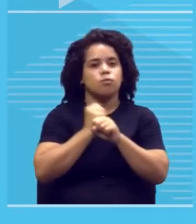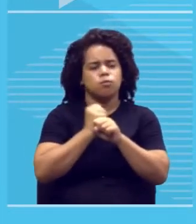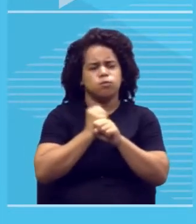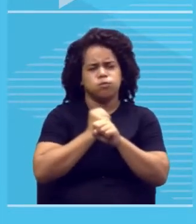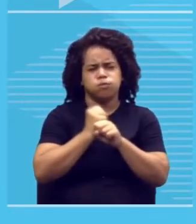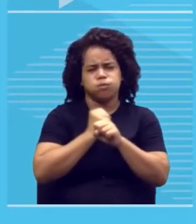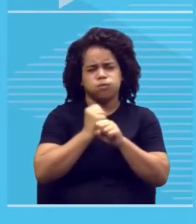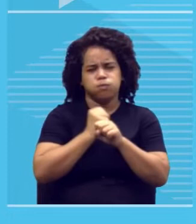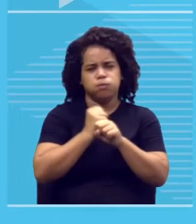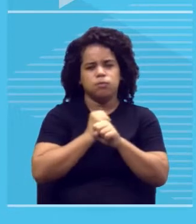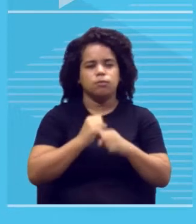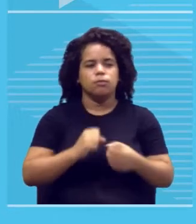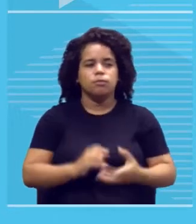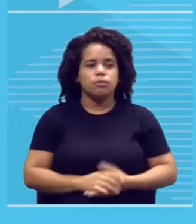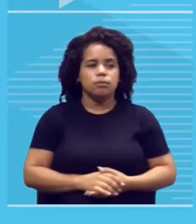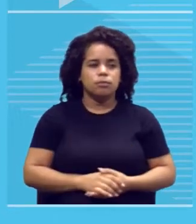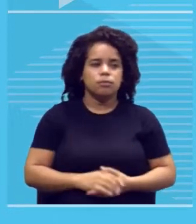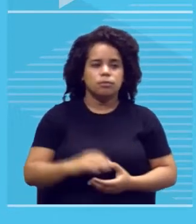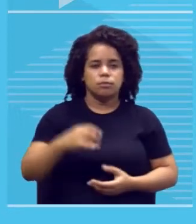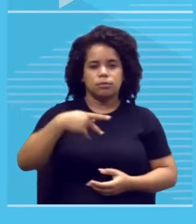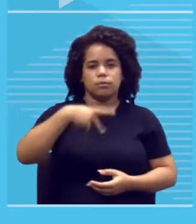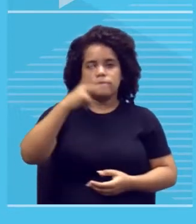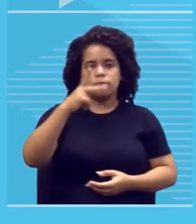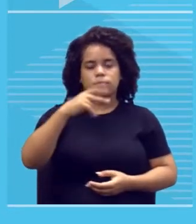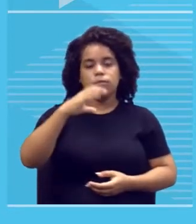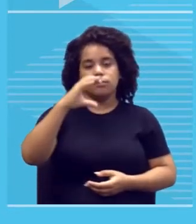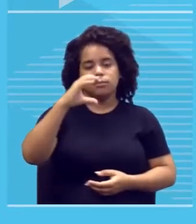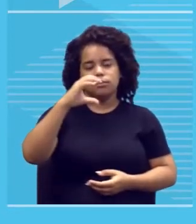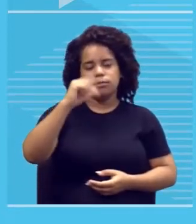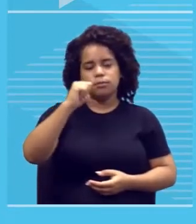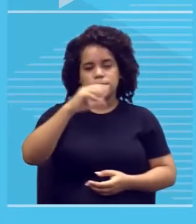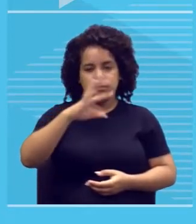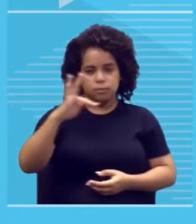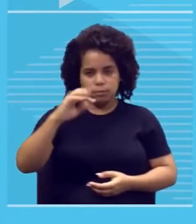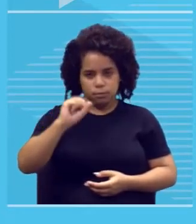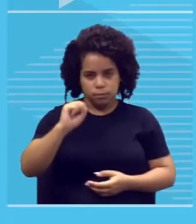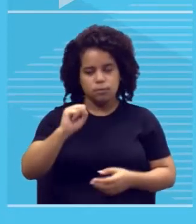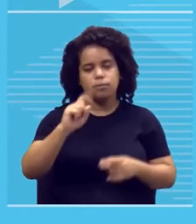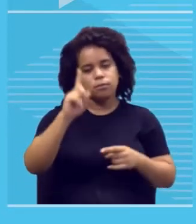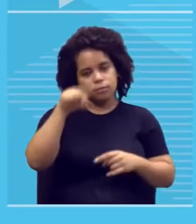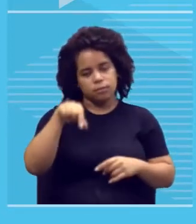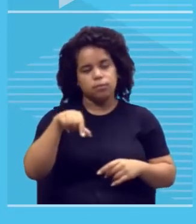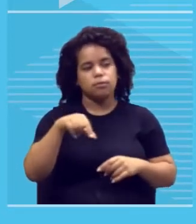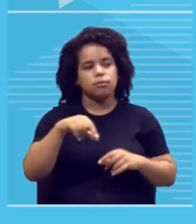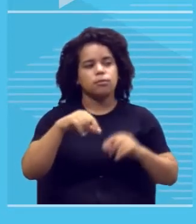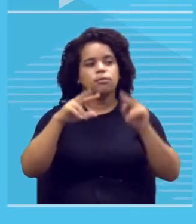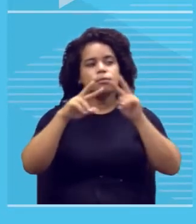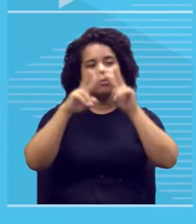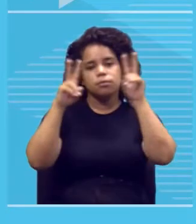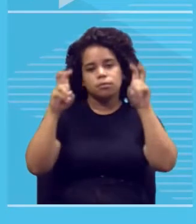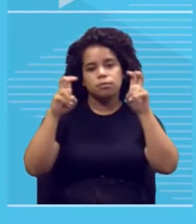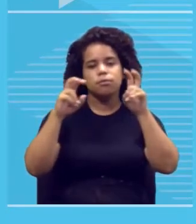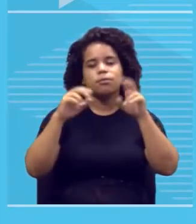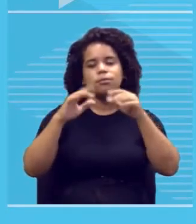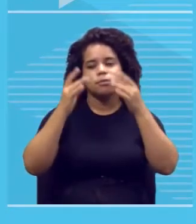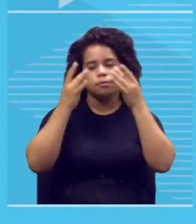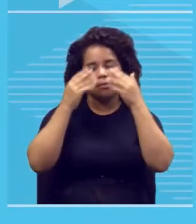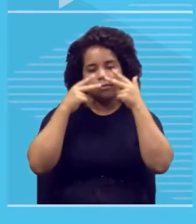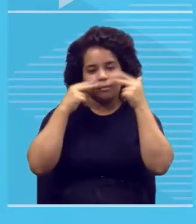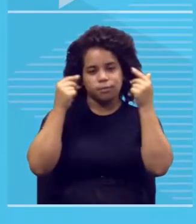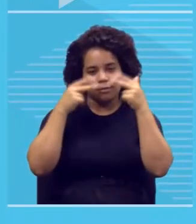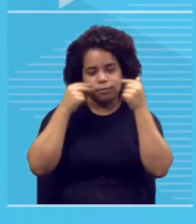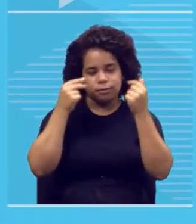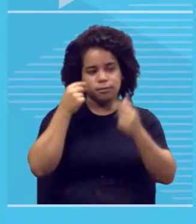em cartaz cats é um deles que fala sobre o que gatos